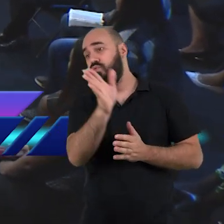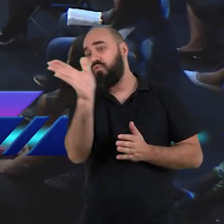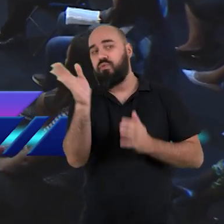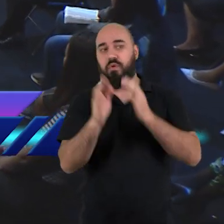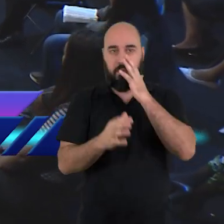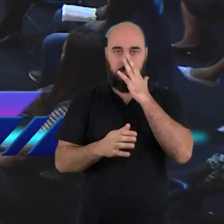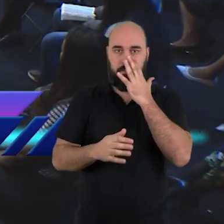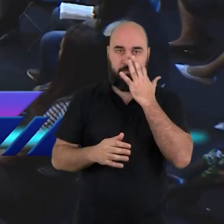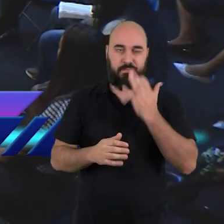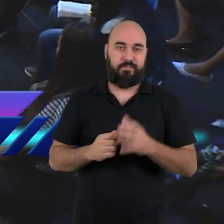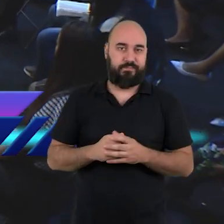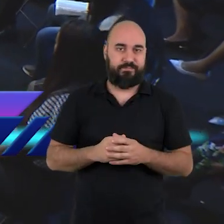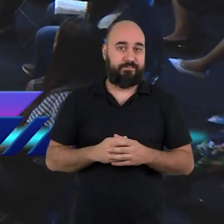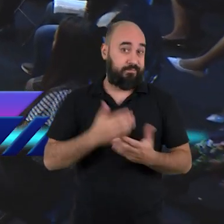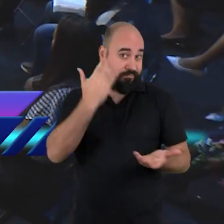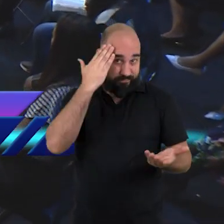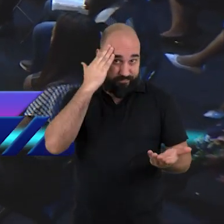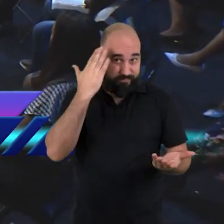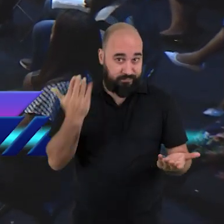U. Faz um U.